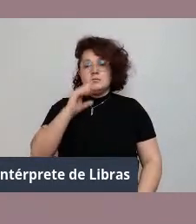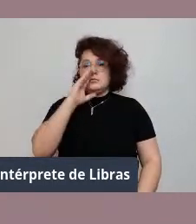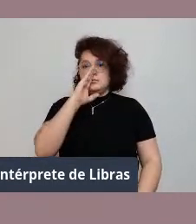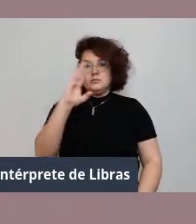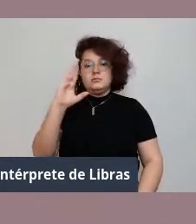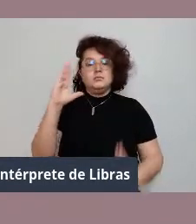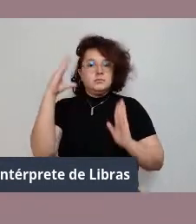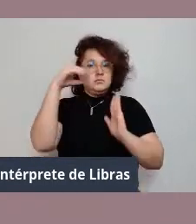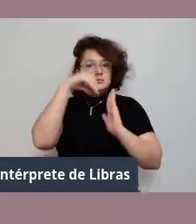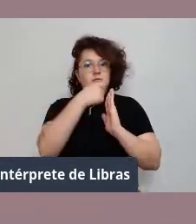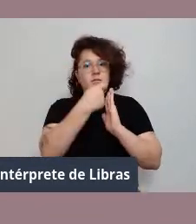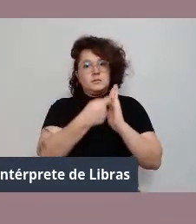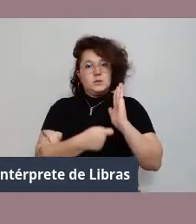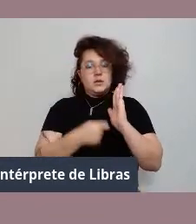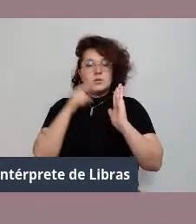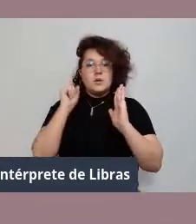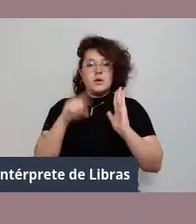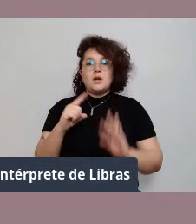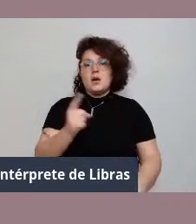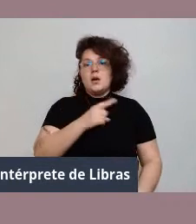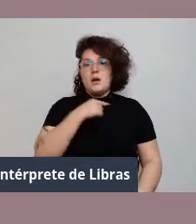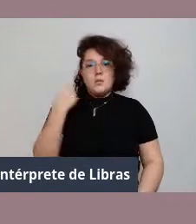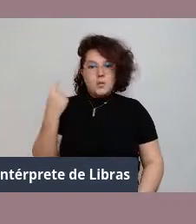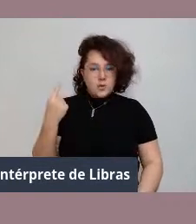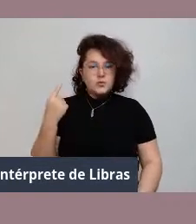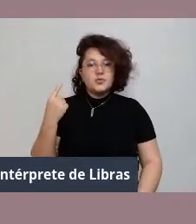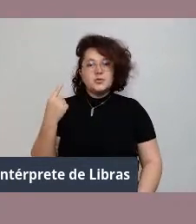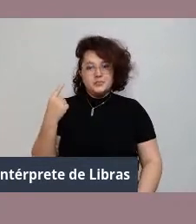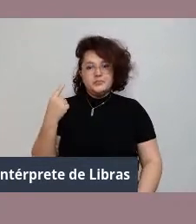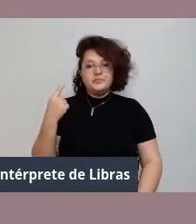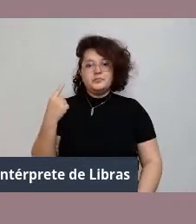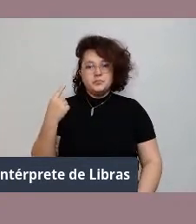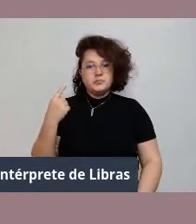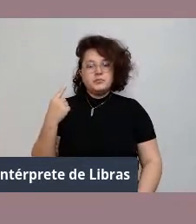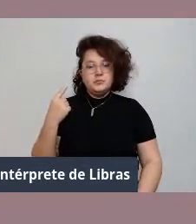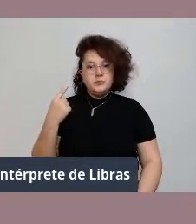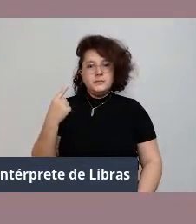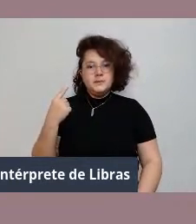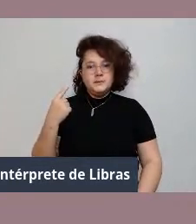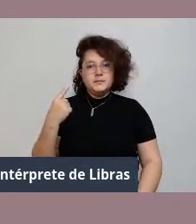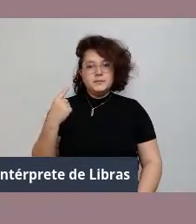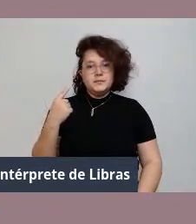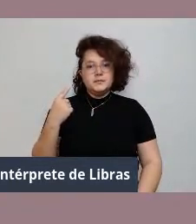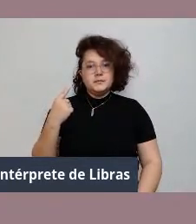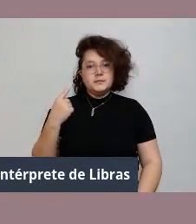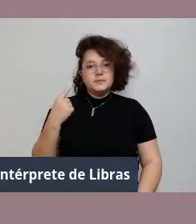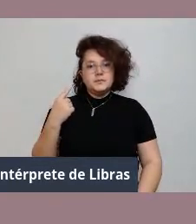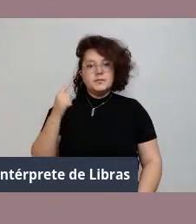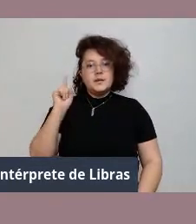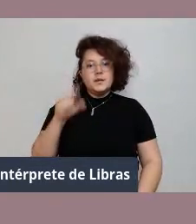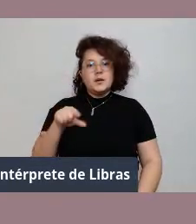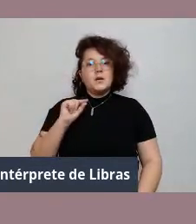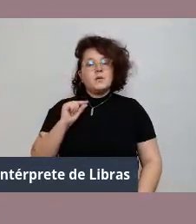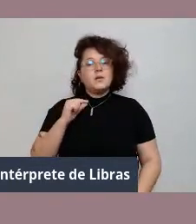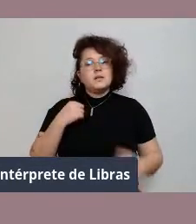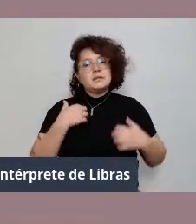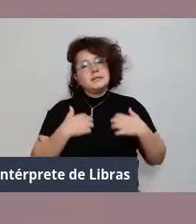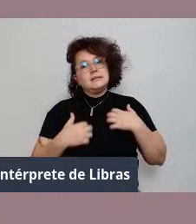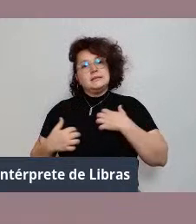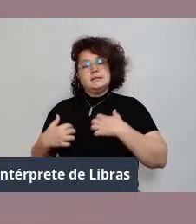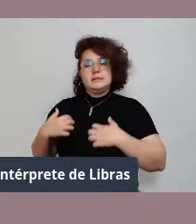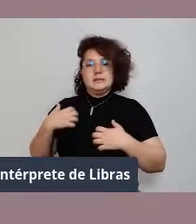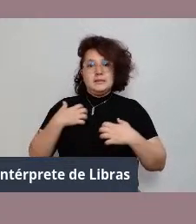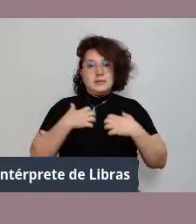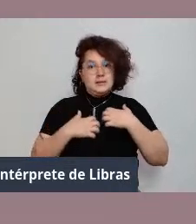é a morte, né? A presença de uma inquietação sobre